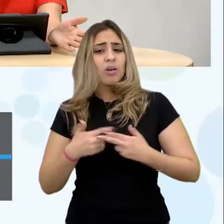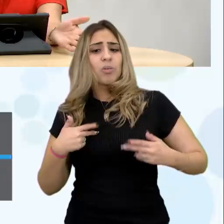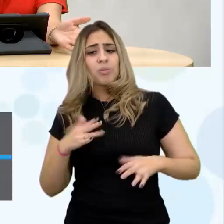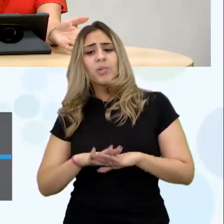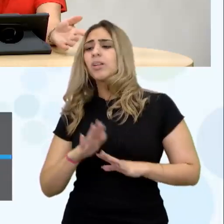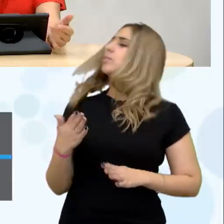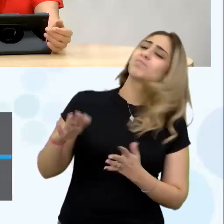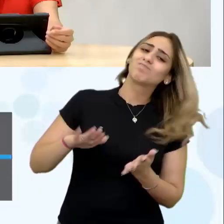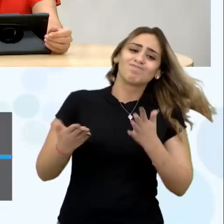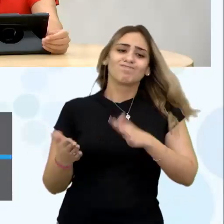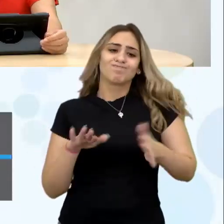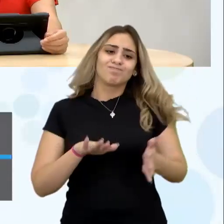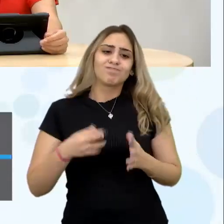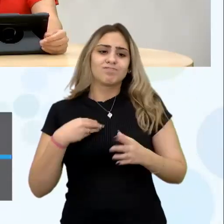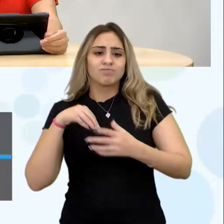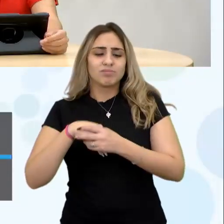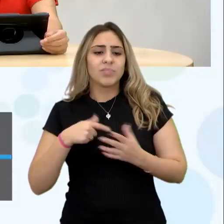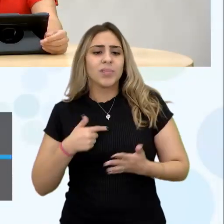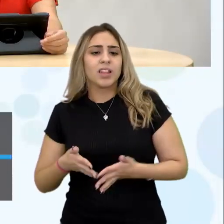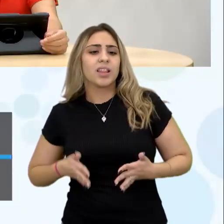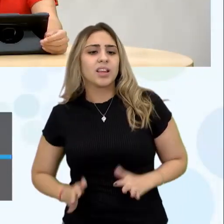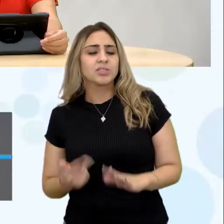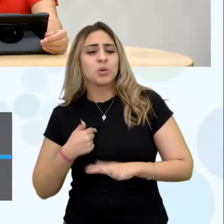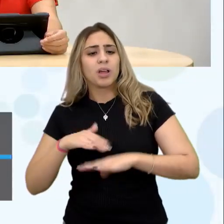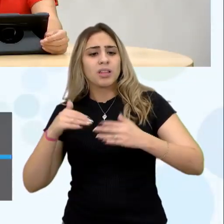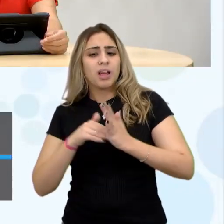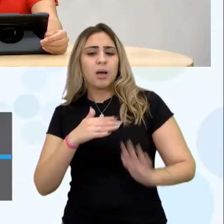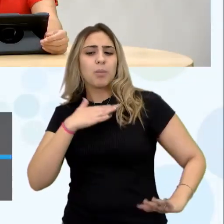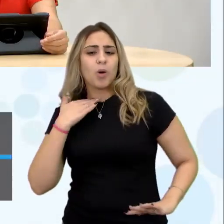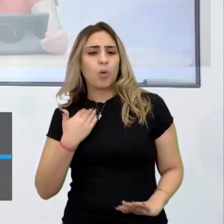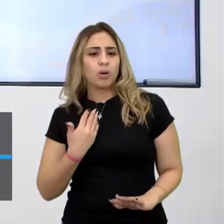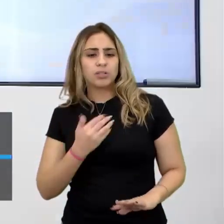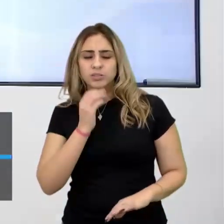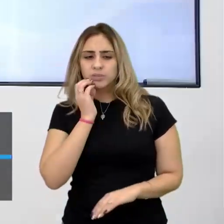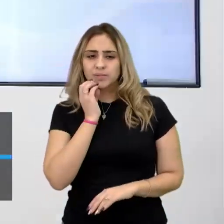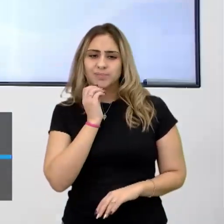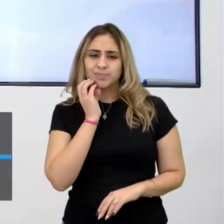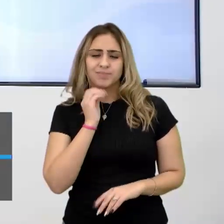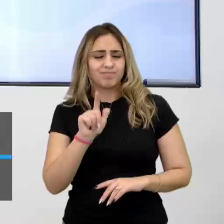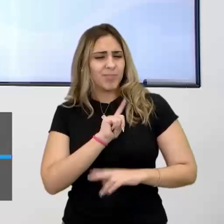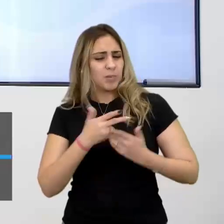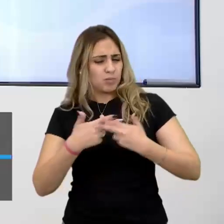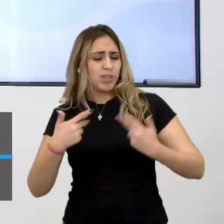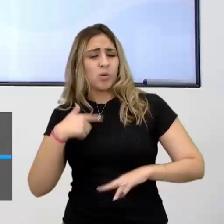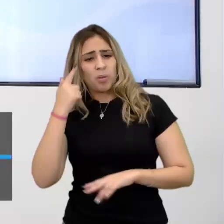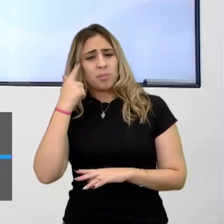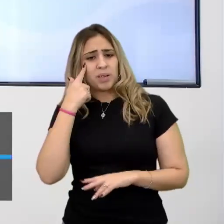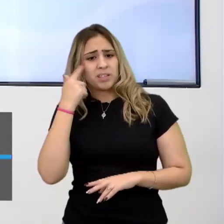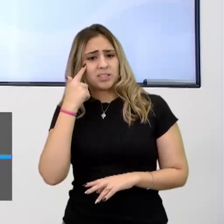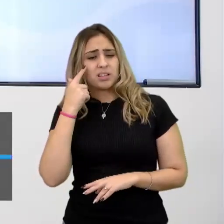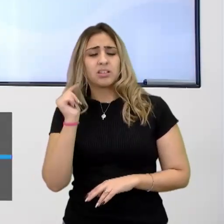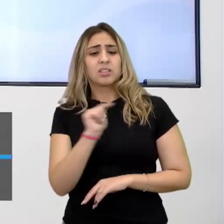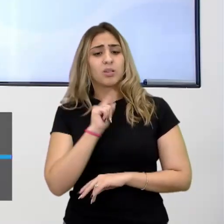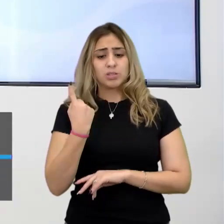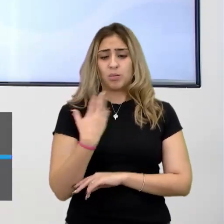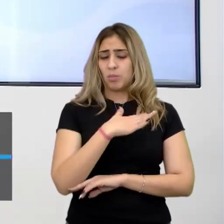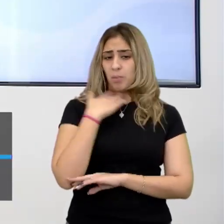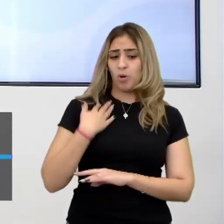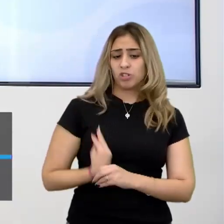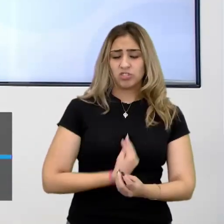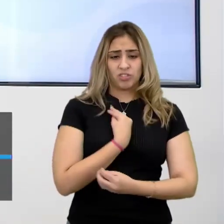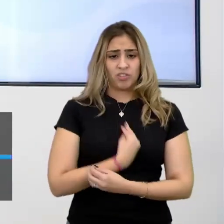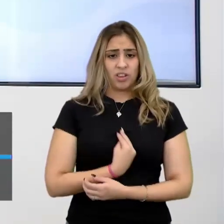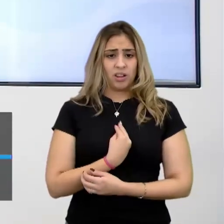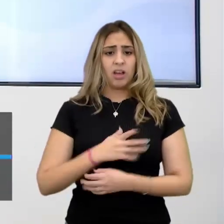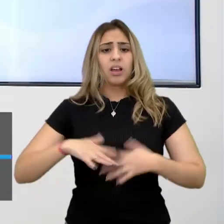linear, normal. Né? Ou seja, nasceu e foi até a morte. Ou seja, temos algo a pensar. Nós temos uma morte e